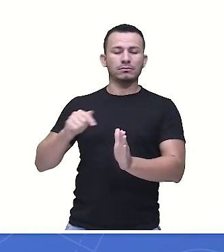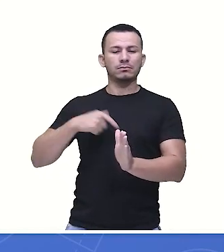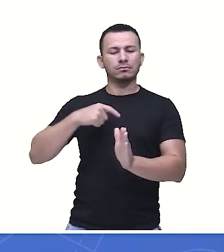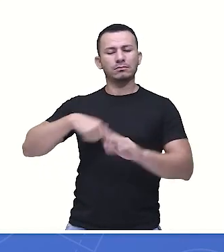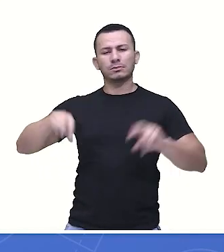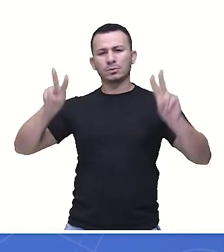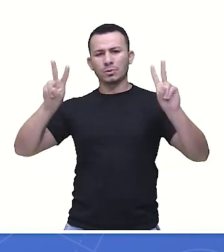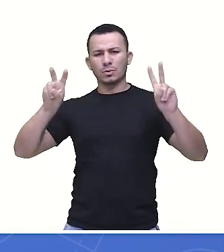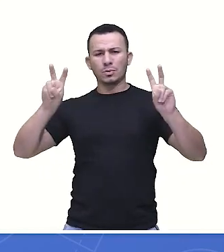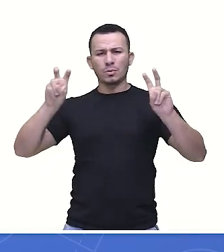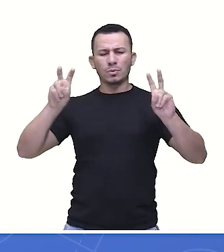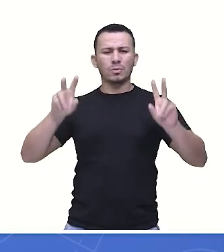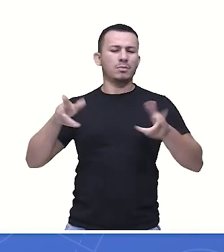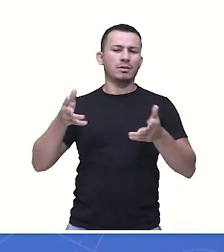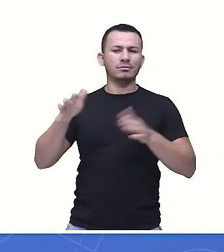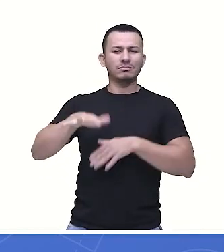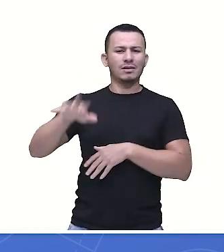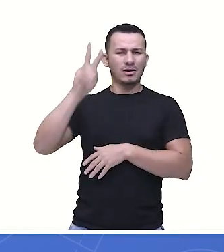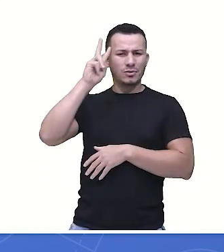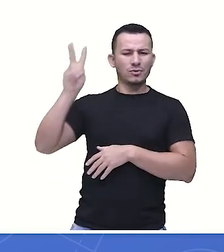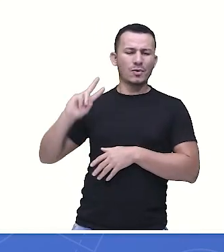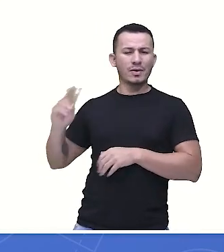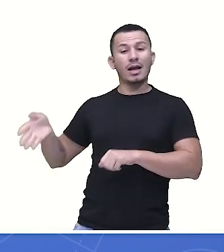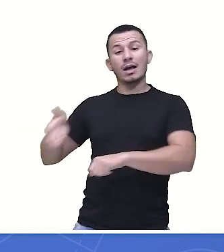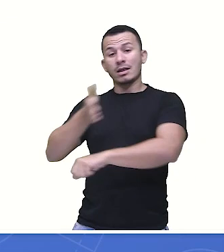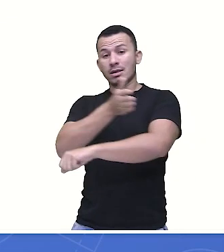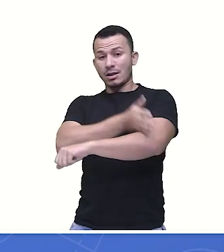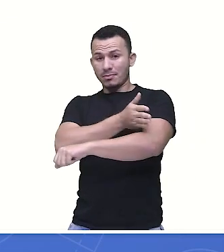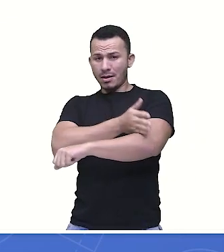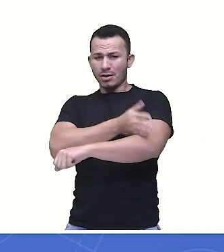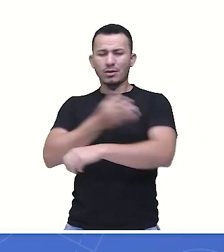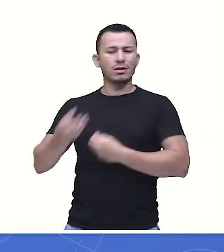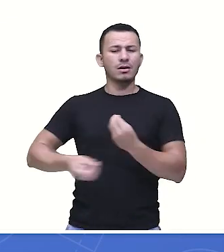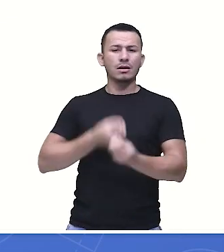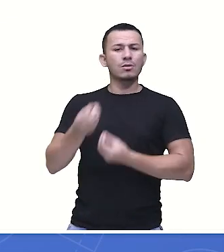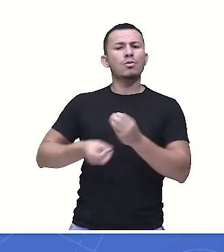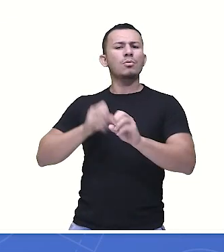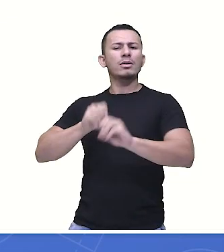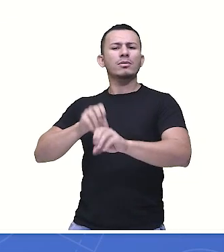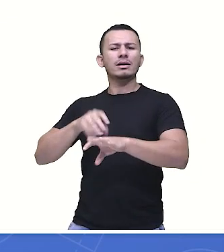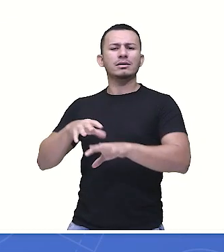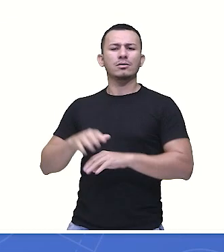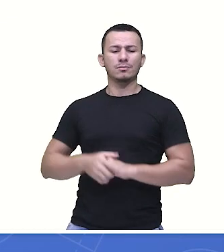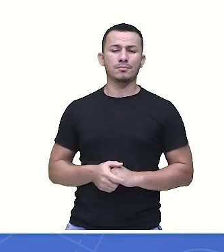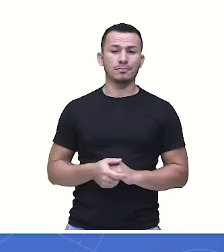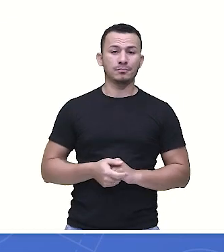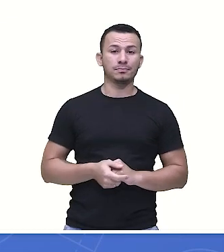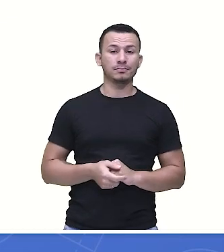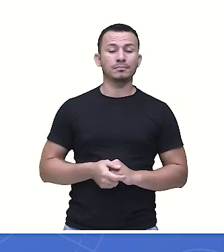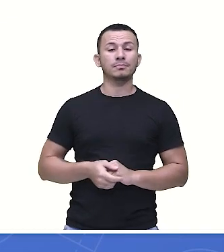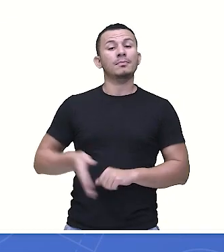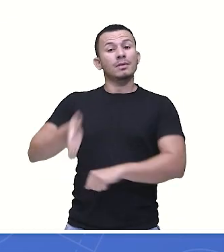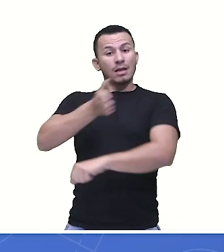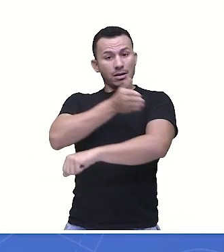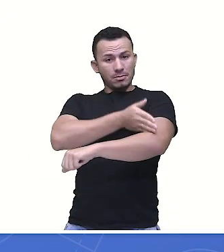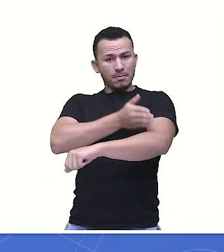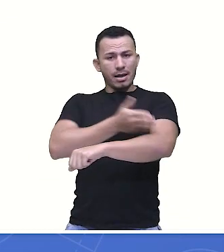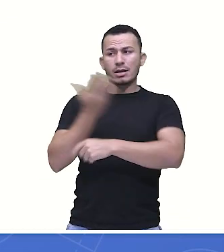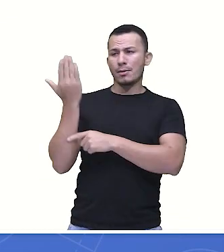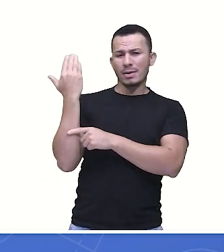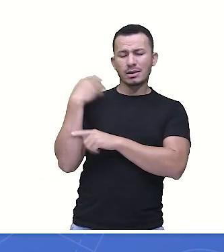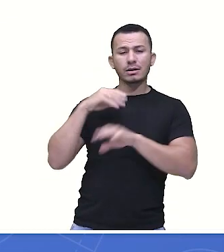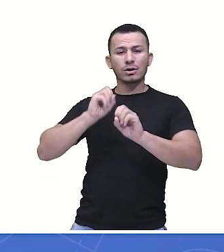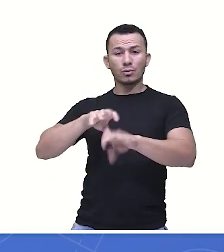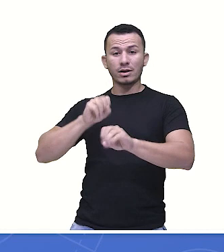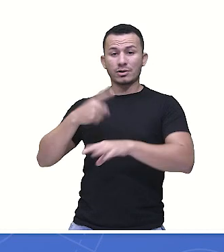uma etapa da história, que é a Idade Média. E na Idade Média, como é que se deu a educação? Então, a educação se dava da seguinte